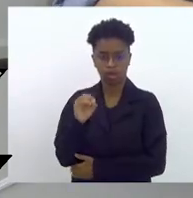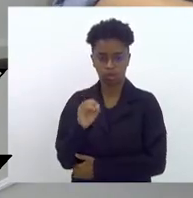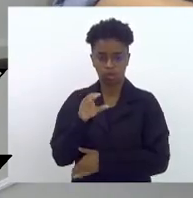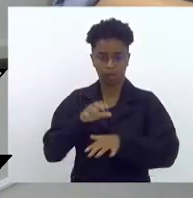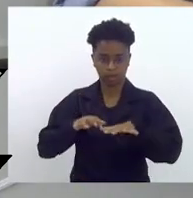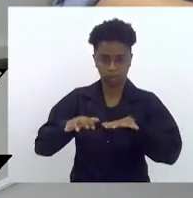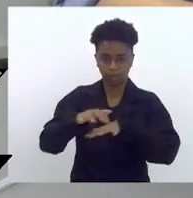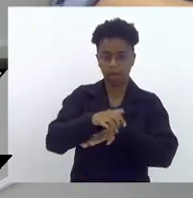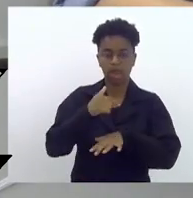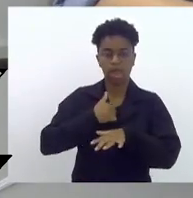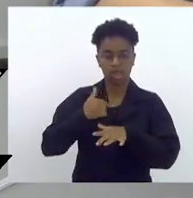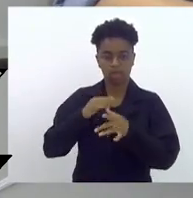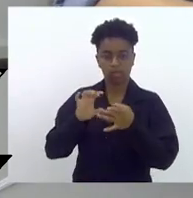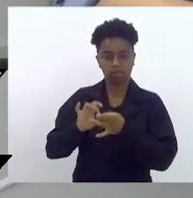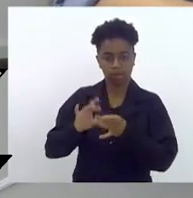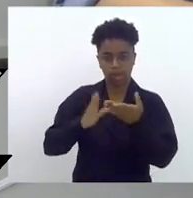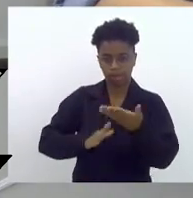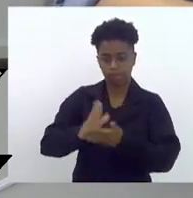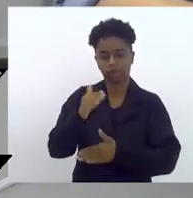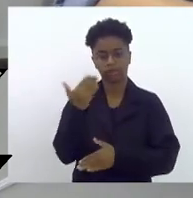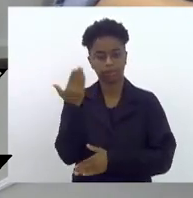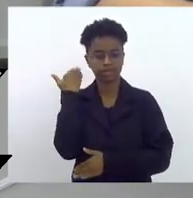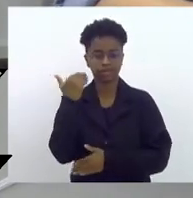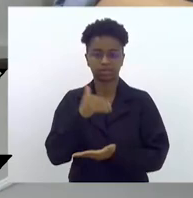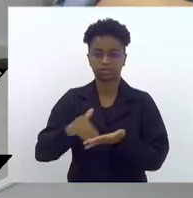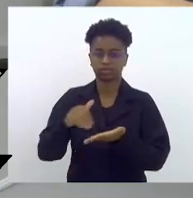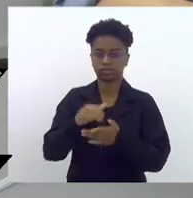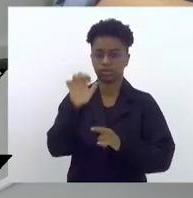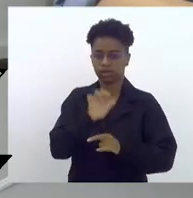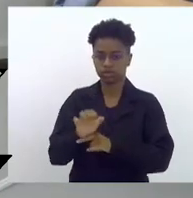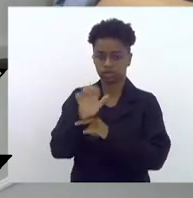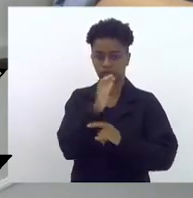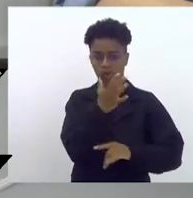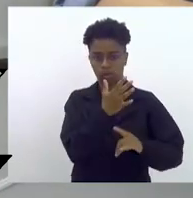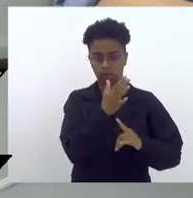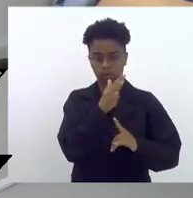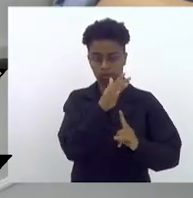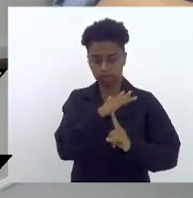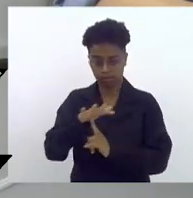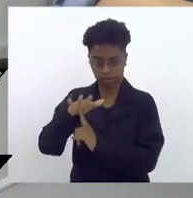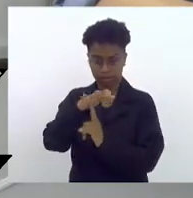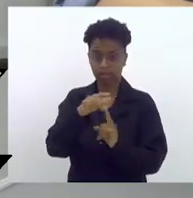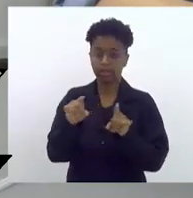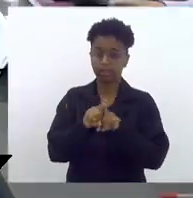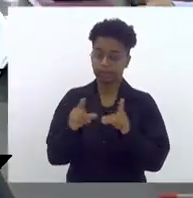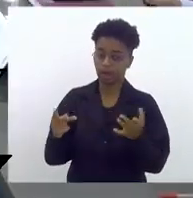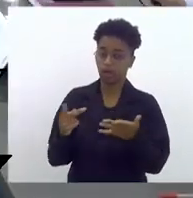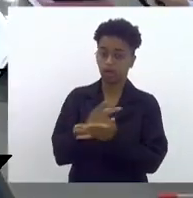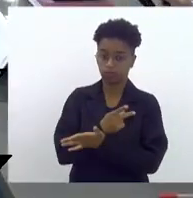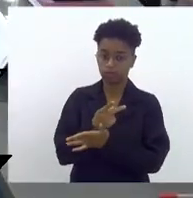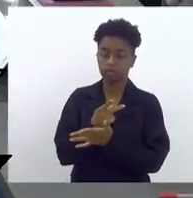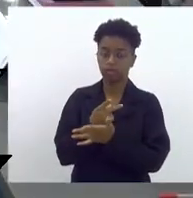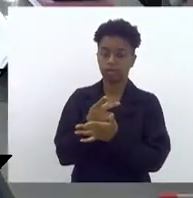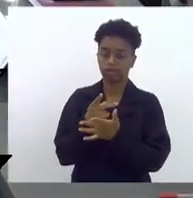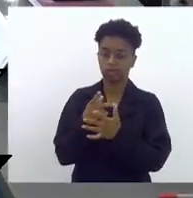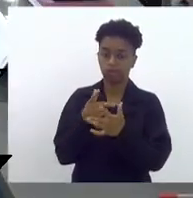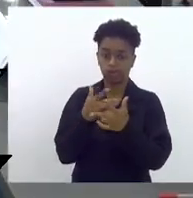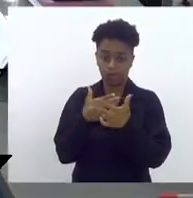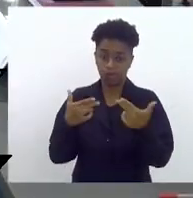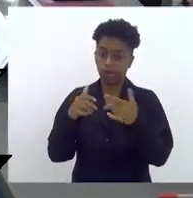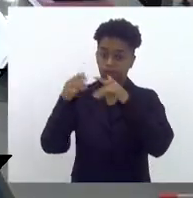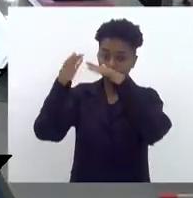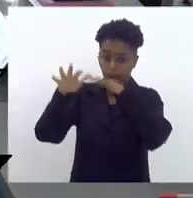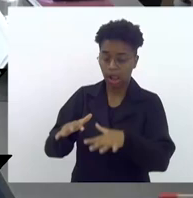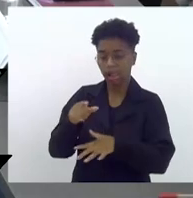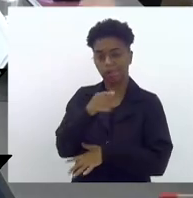que o DC na época que eu era secretário Estadual do ambiente e onde se deu um acidente que levou ele a morte né Por